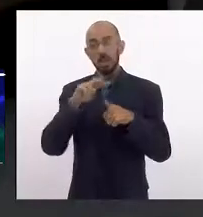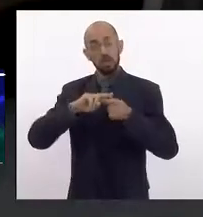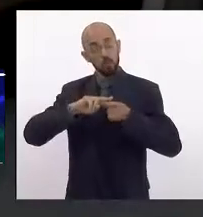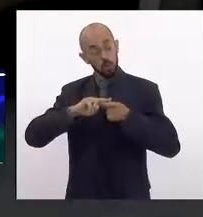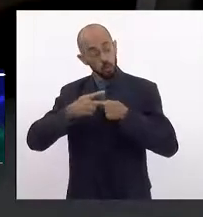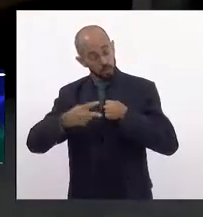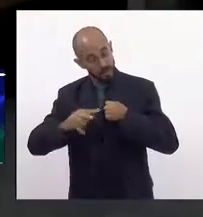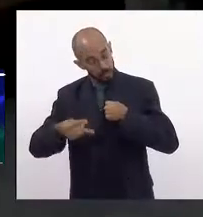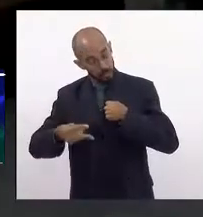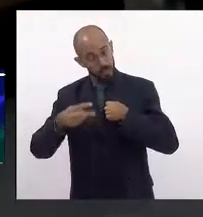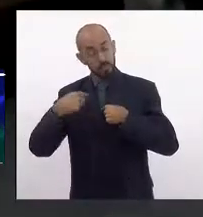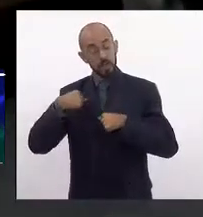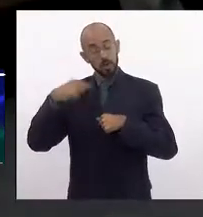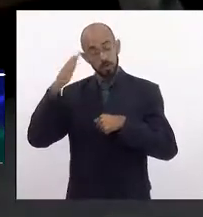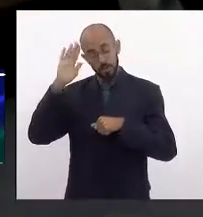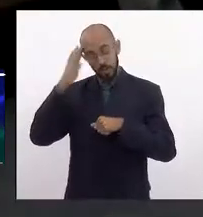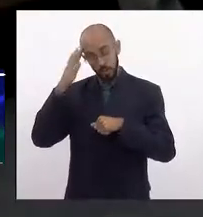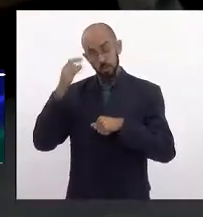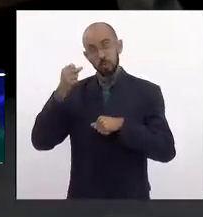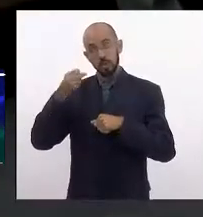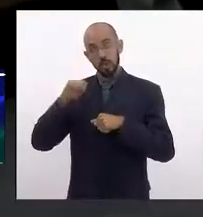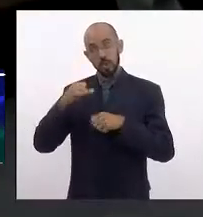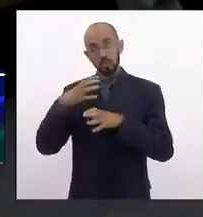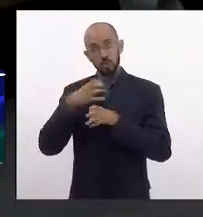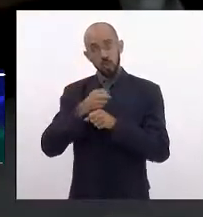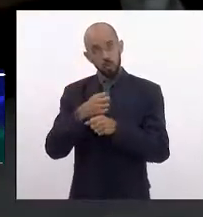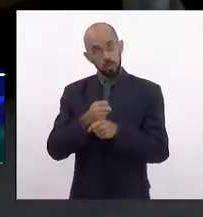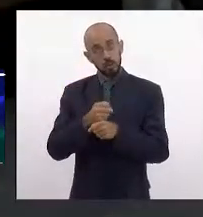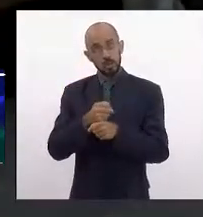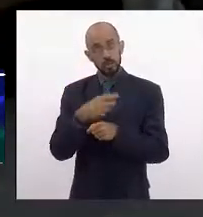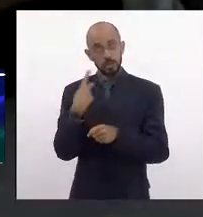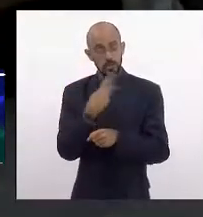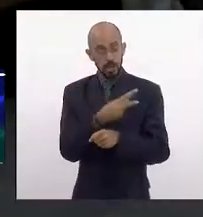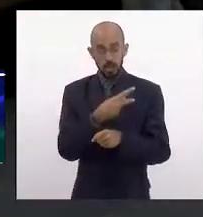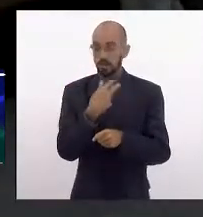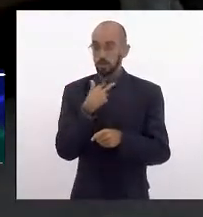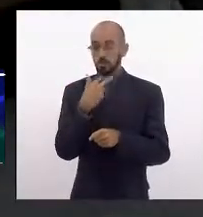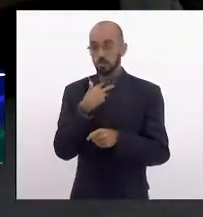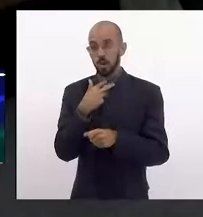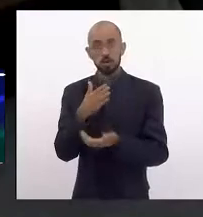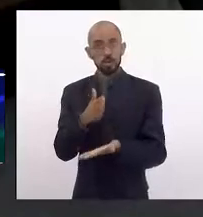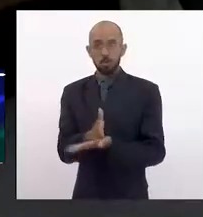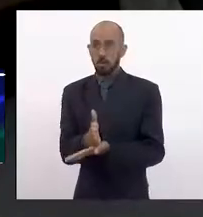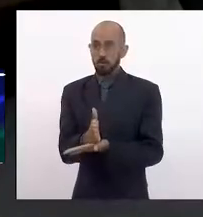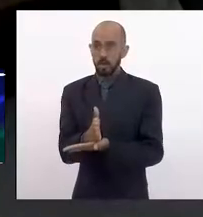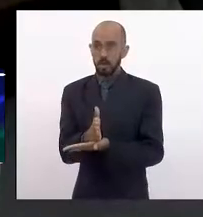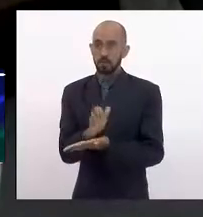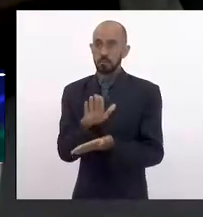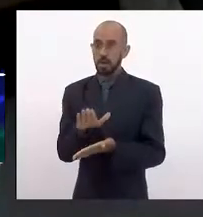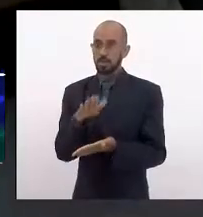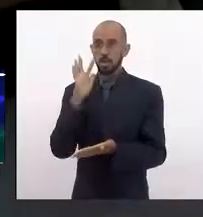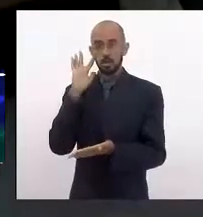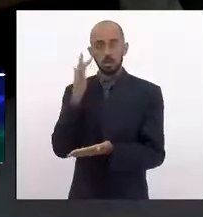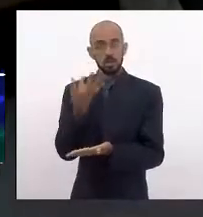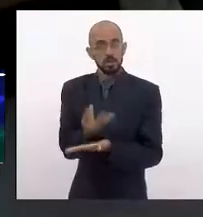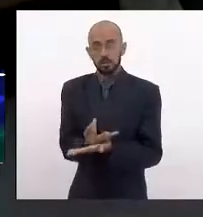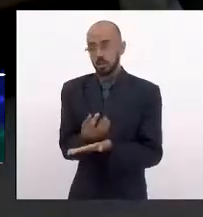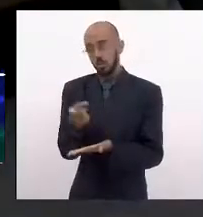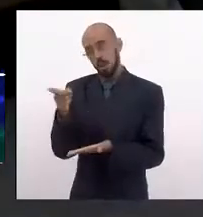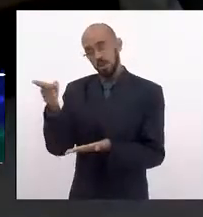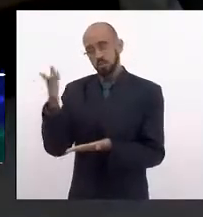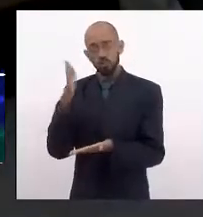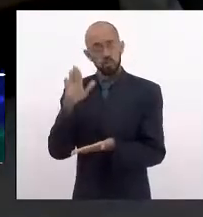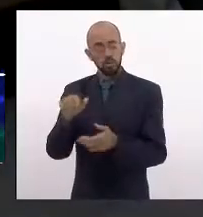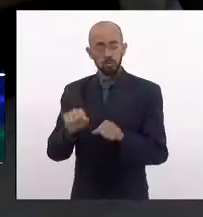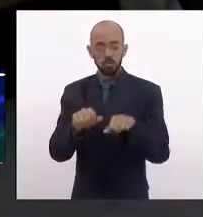consequência entendo que as contas do mesmo não podem ser aprovado mas a decisão de você lembro